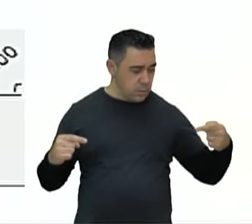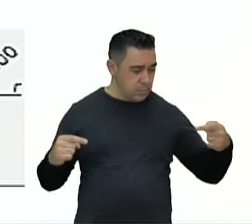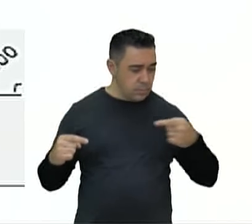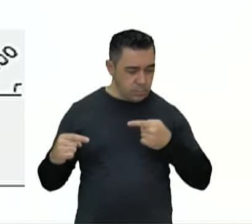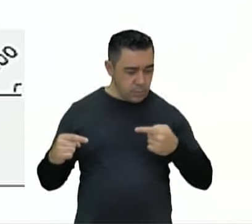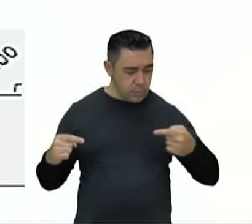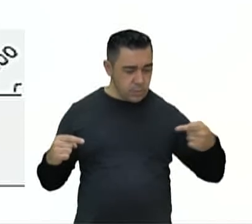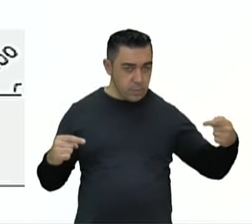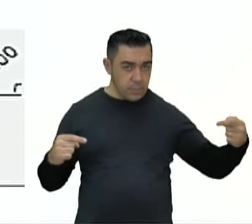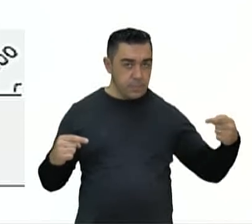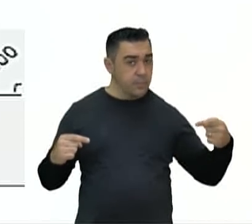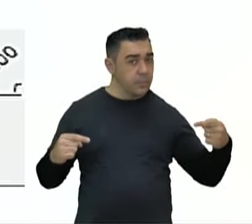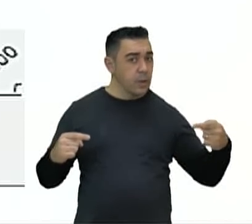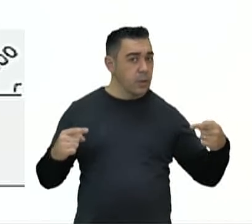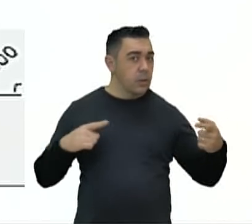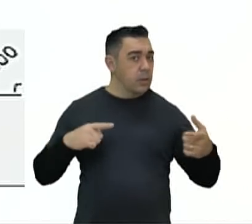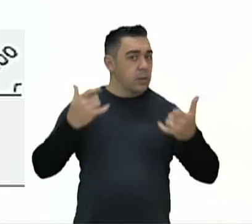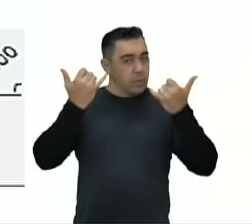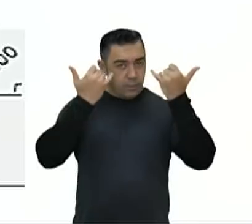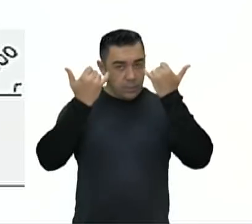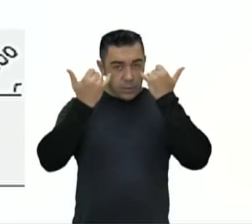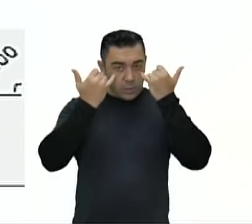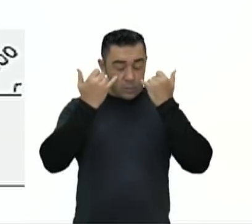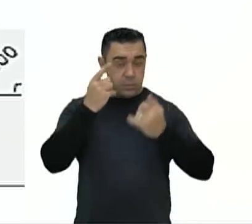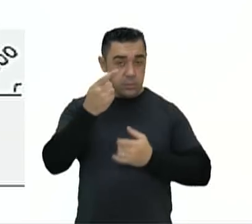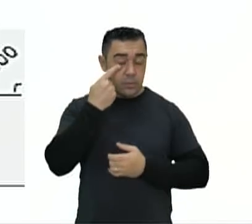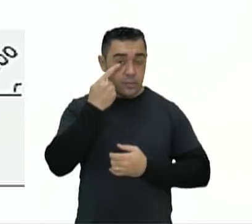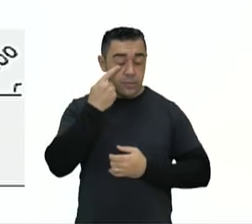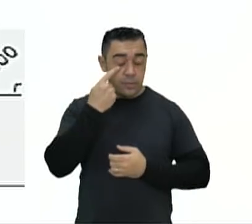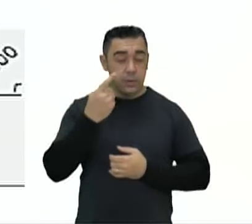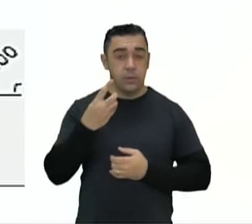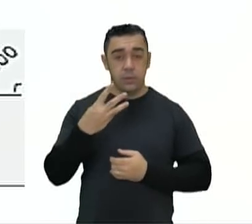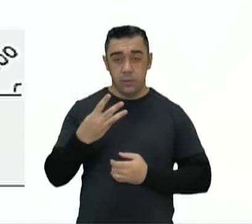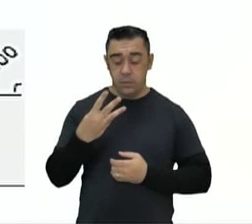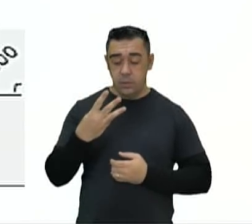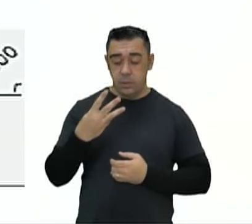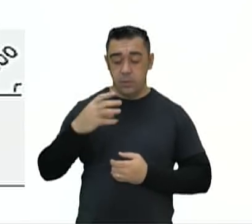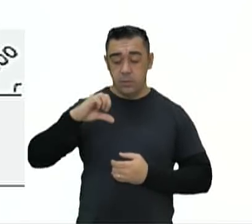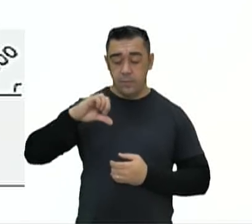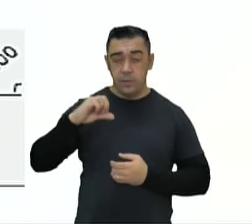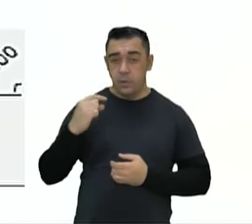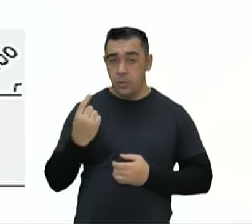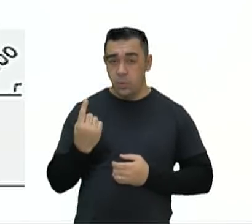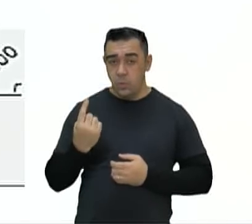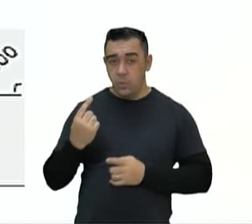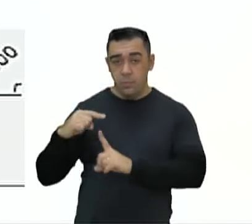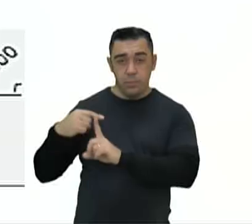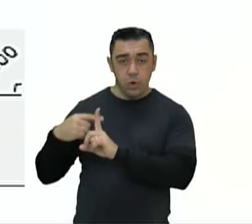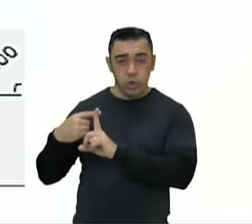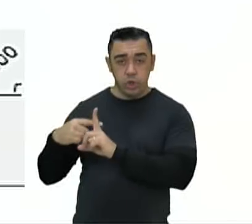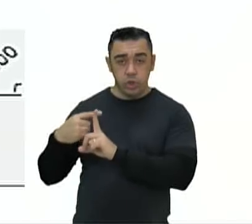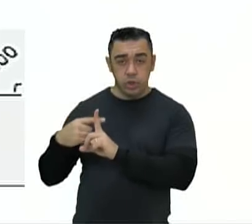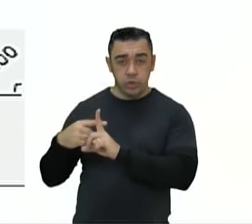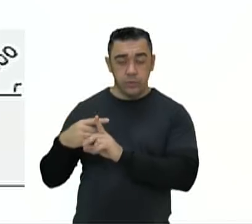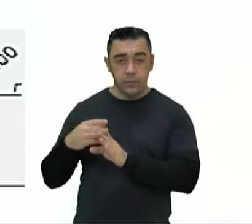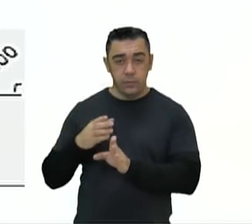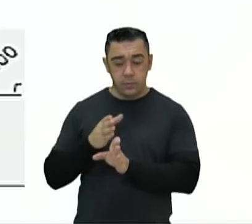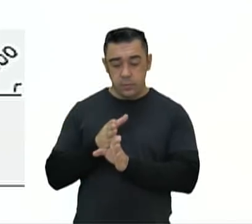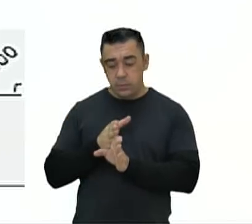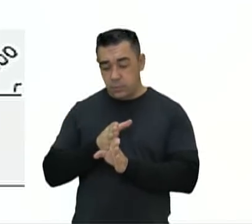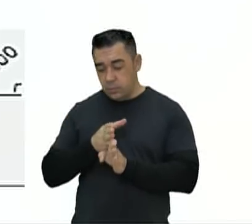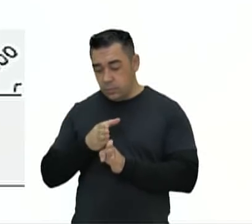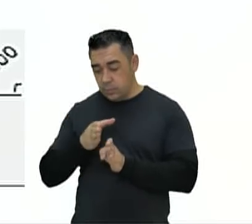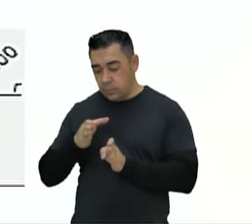as informações do calendário, veja, 391 positivo, ele está do